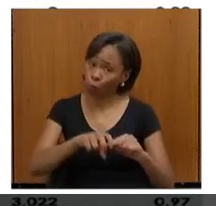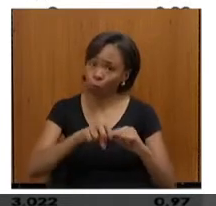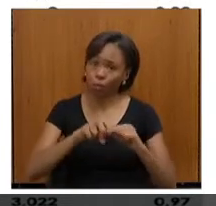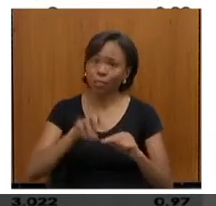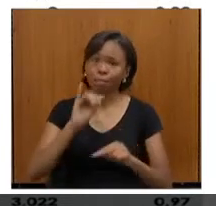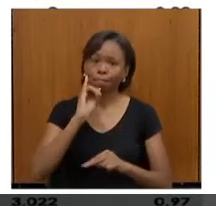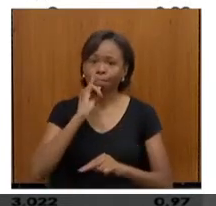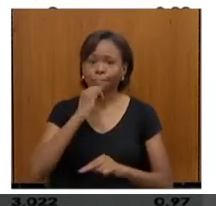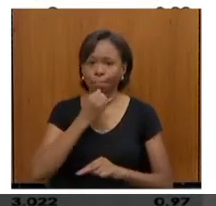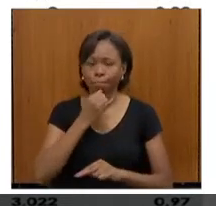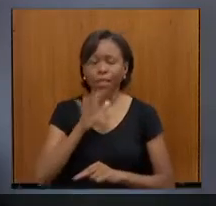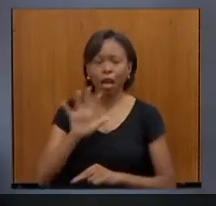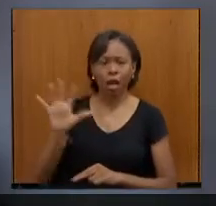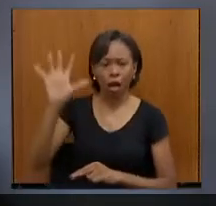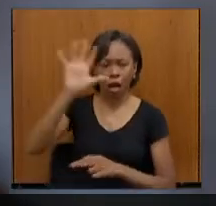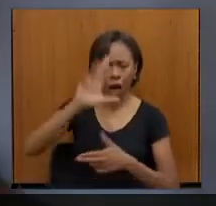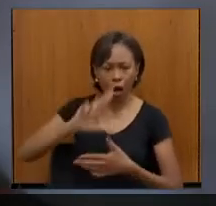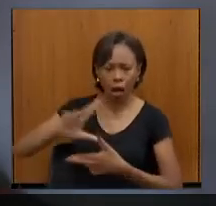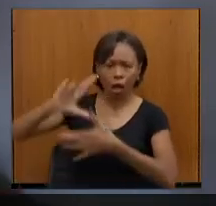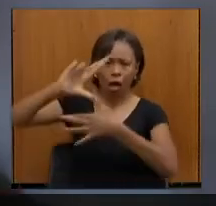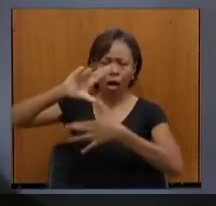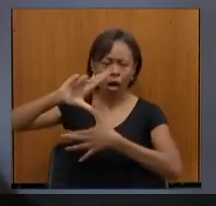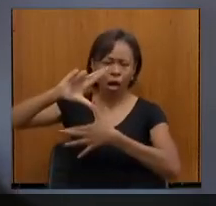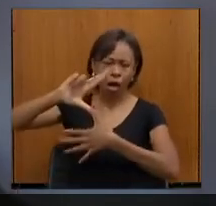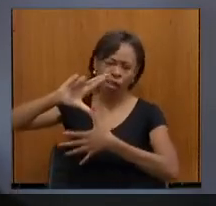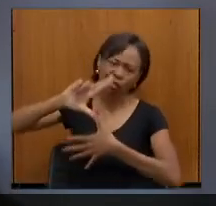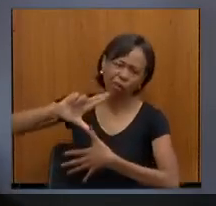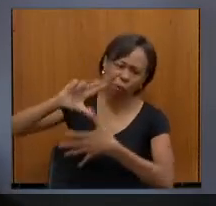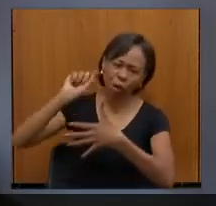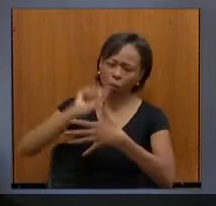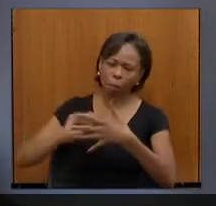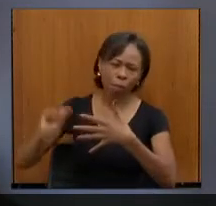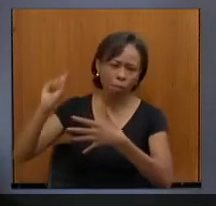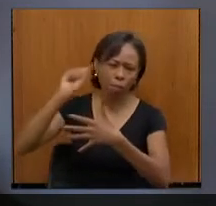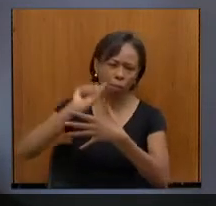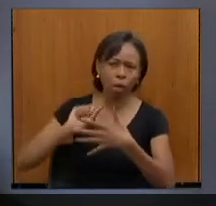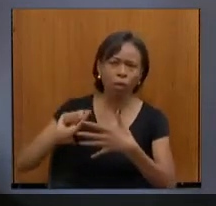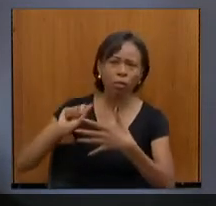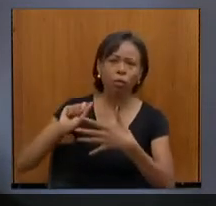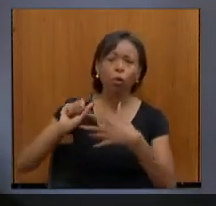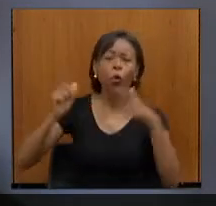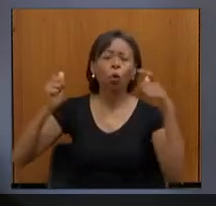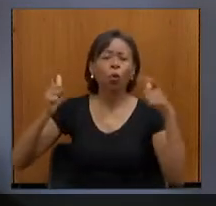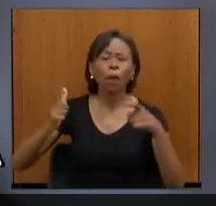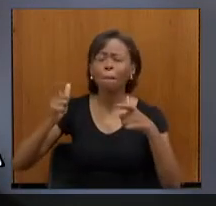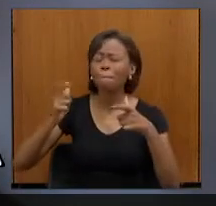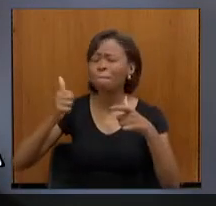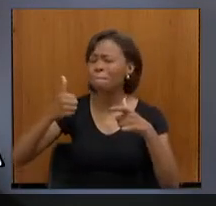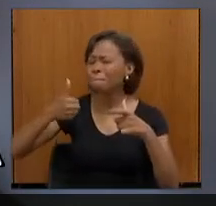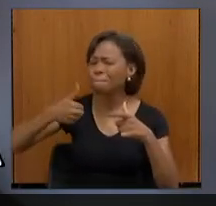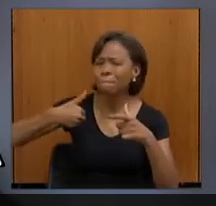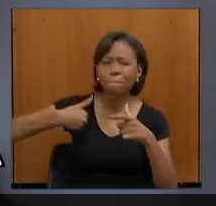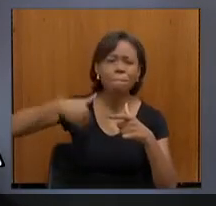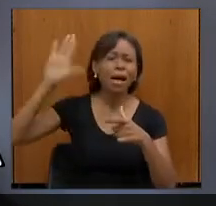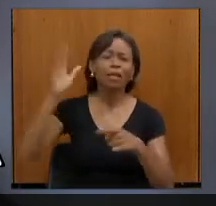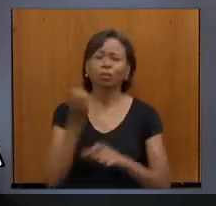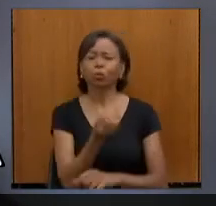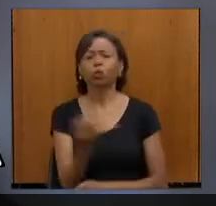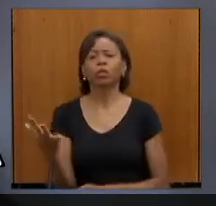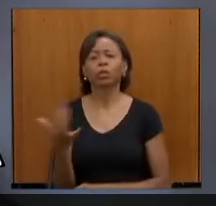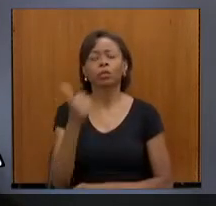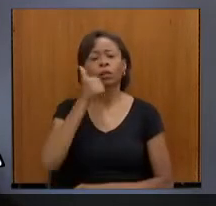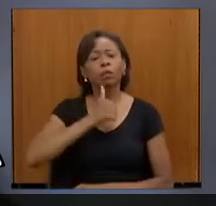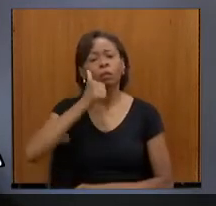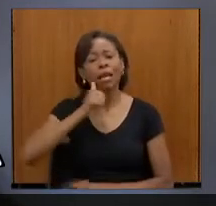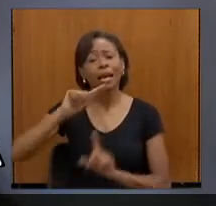a região das Américas seja a região que tem registrado o maior número de mulheres